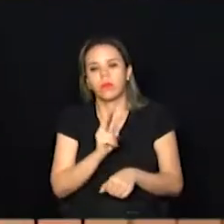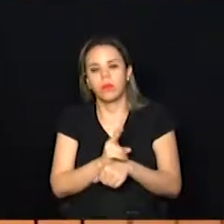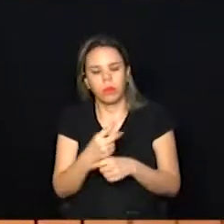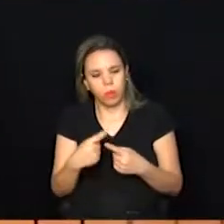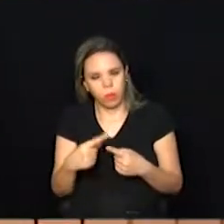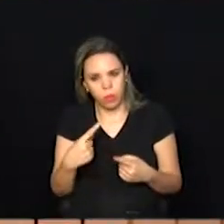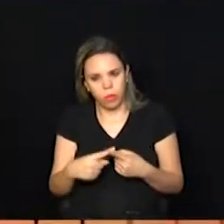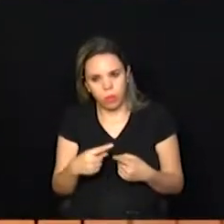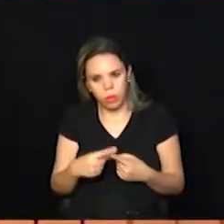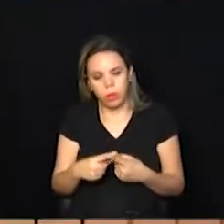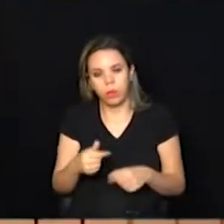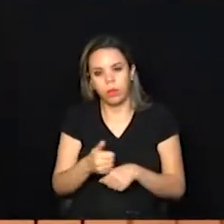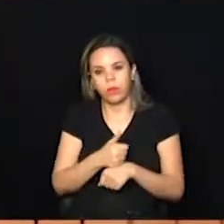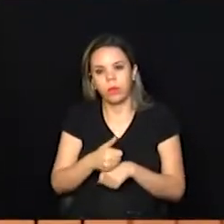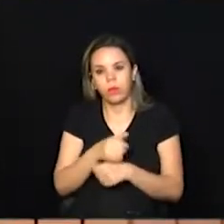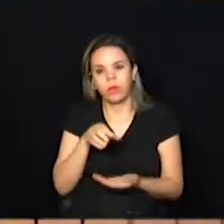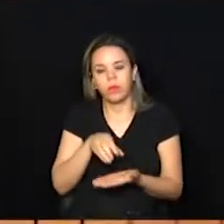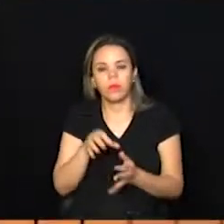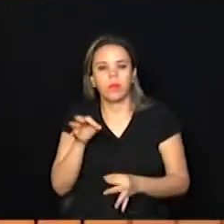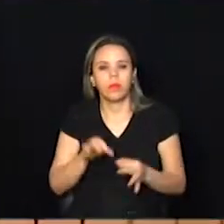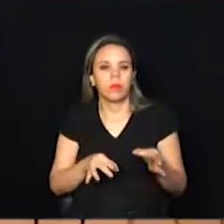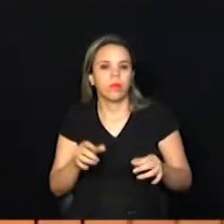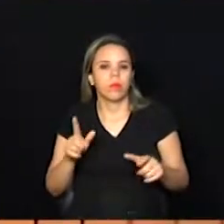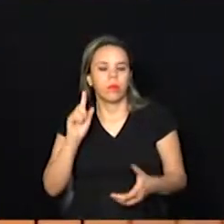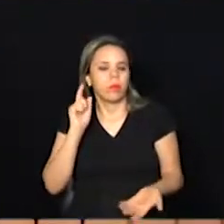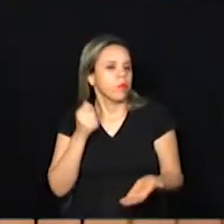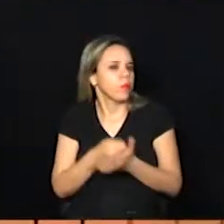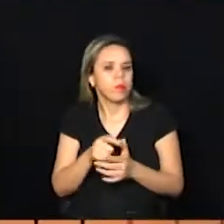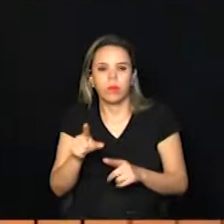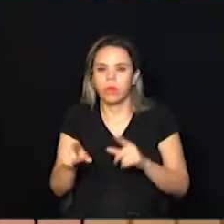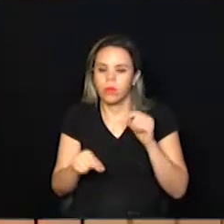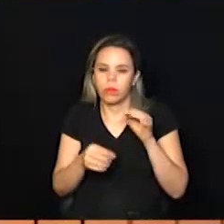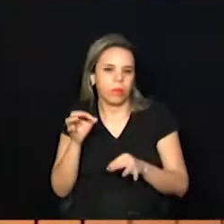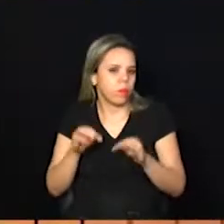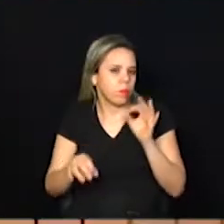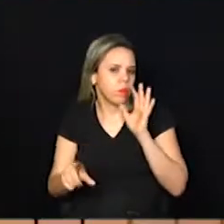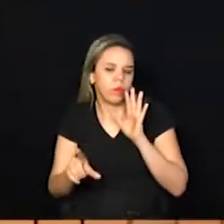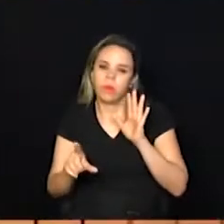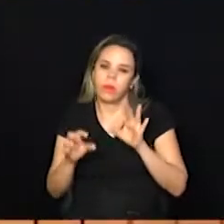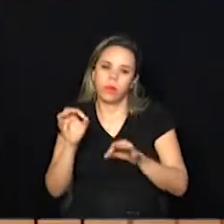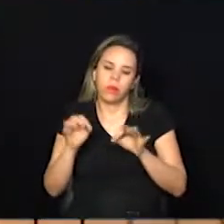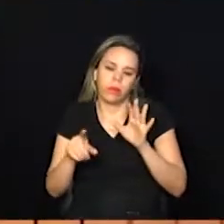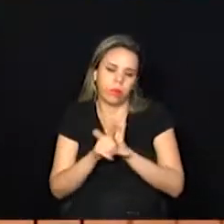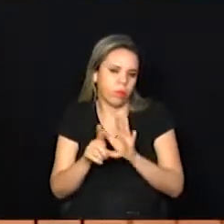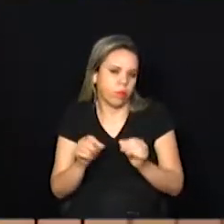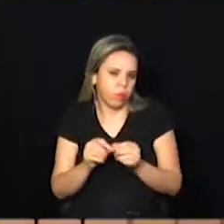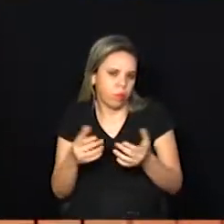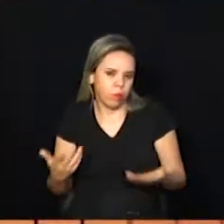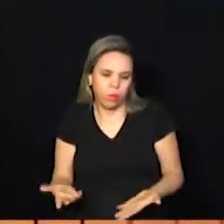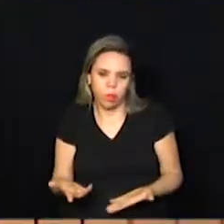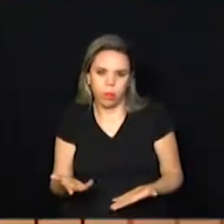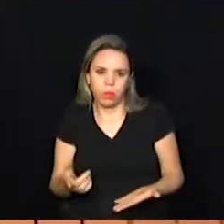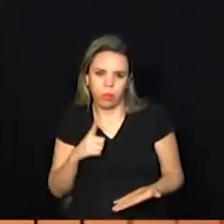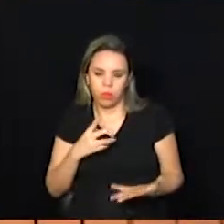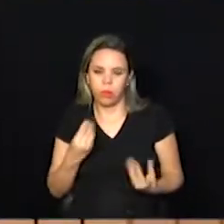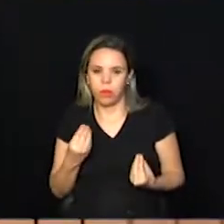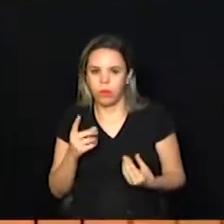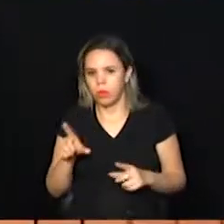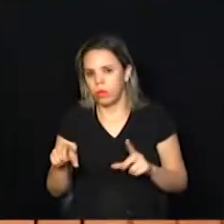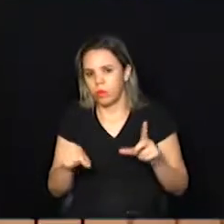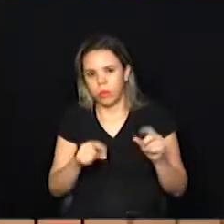a vara especializada ela é onde se decidem as questões judiciais. Né? E a gente sabe muito bem que tem muitas